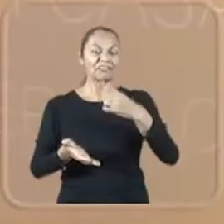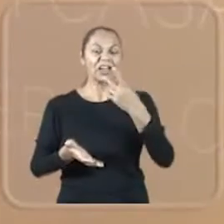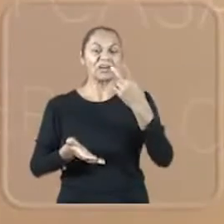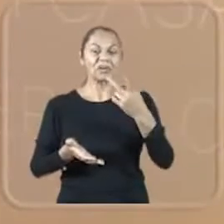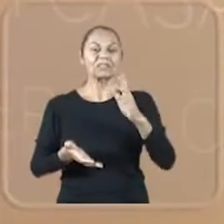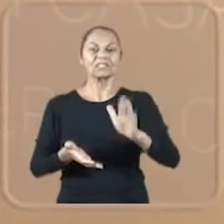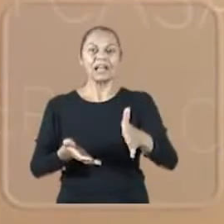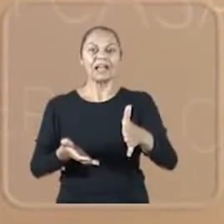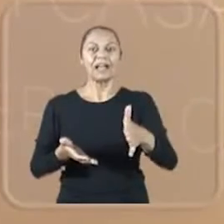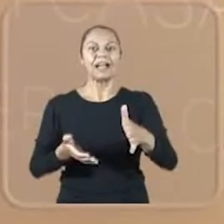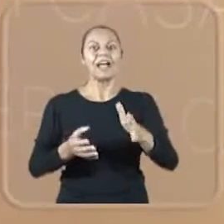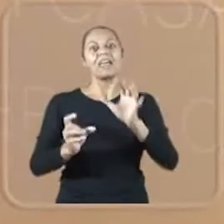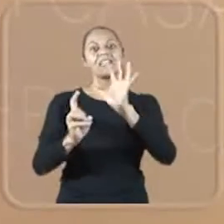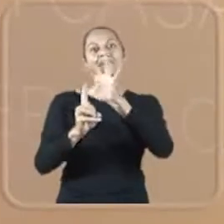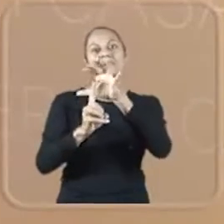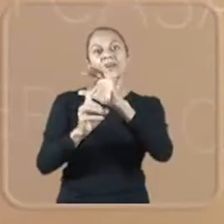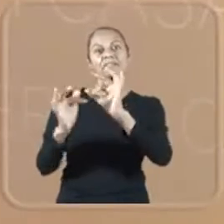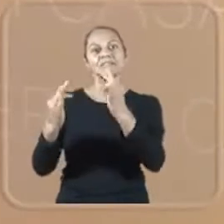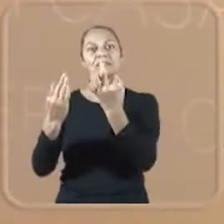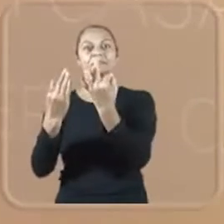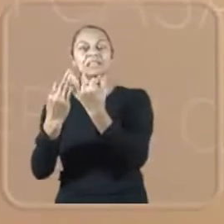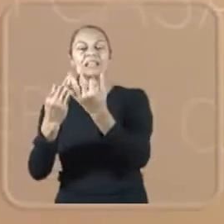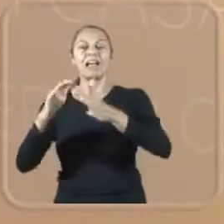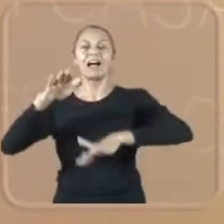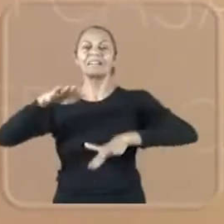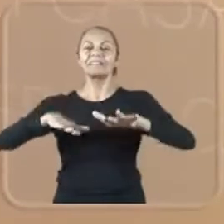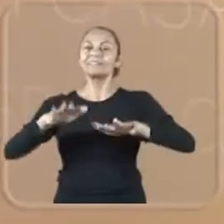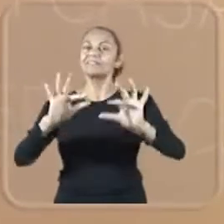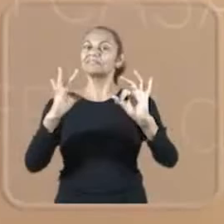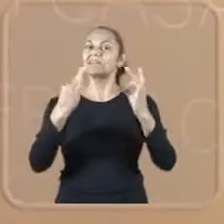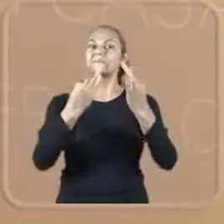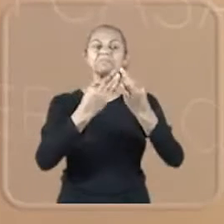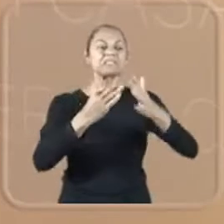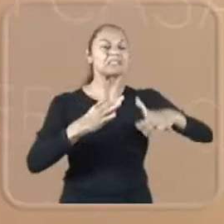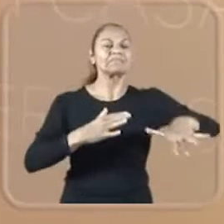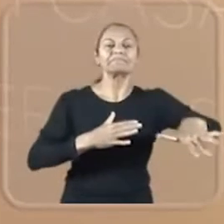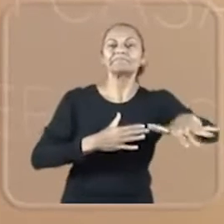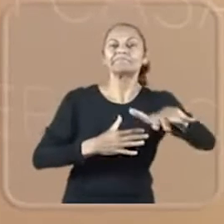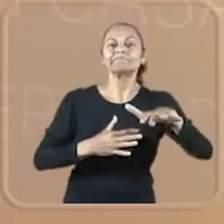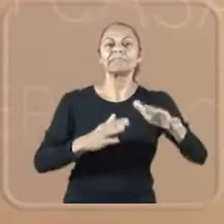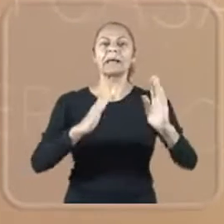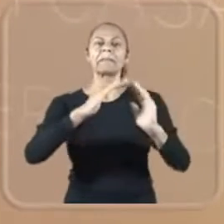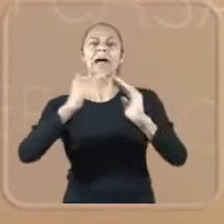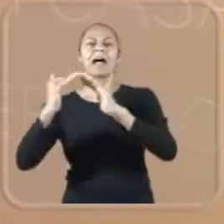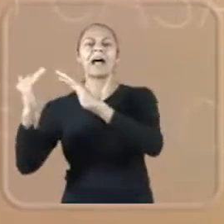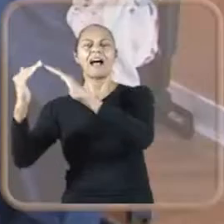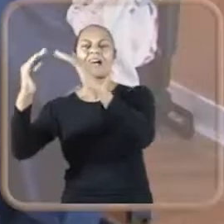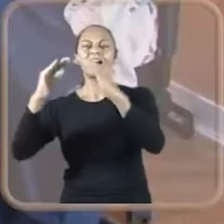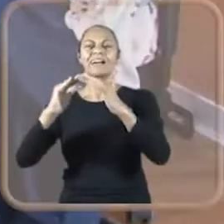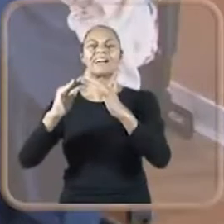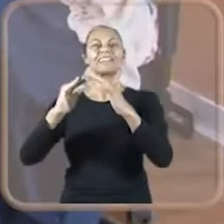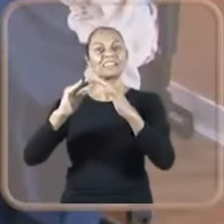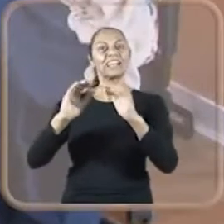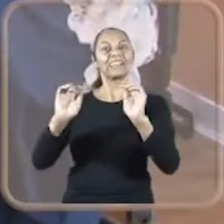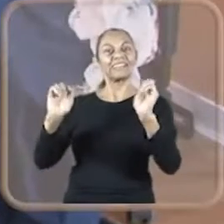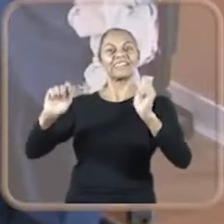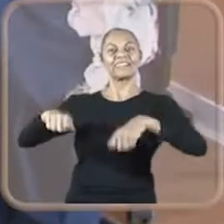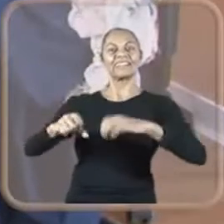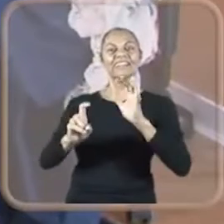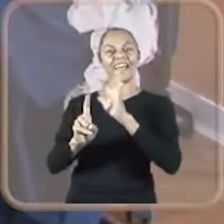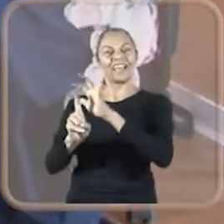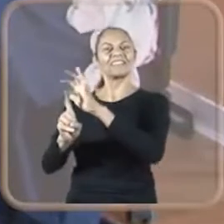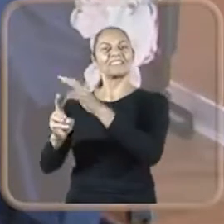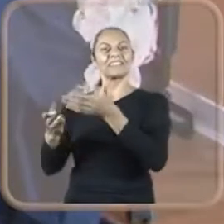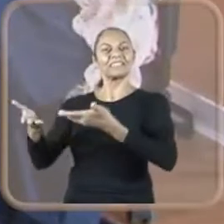família, e muitas vezes você não tendo problema no seu espaço familiar, na sua vizinhança, já leva paz.